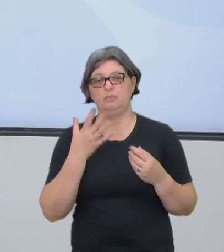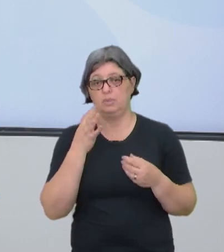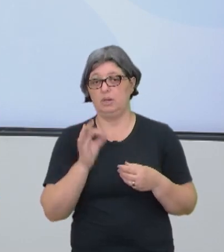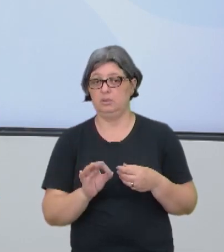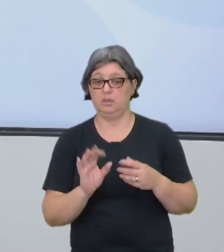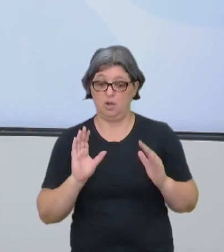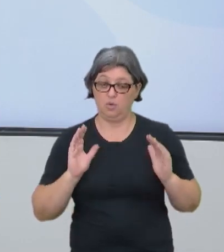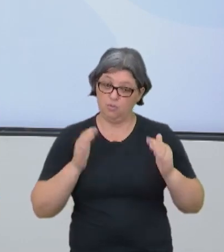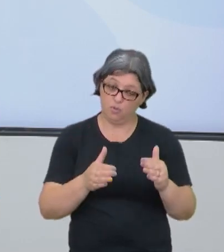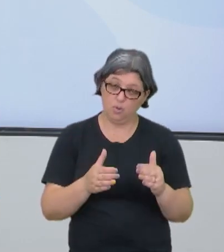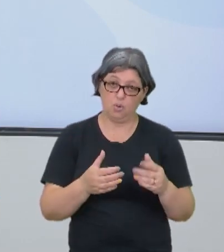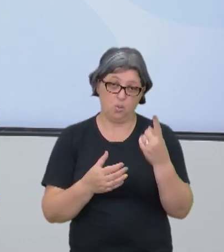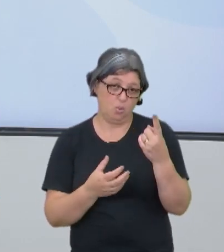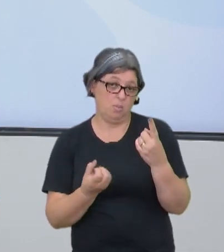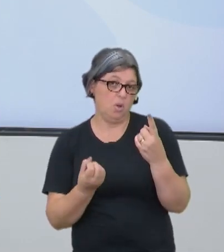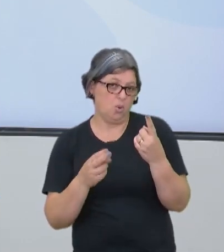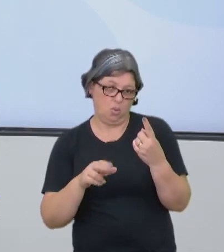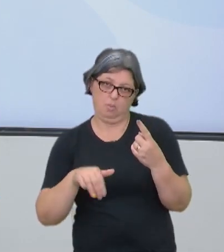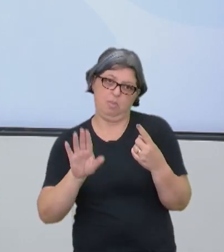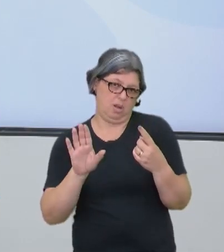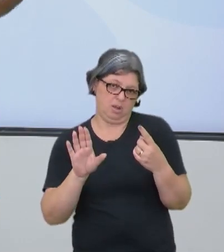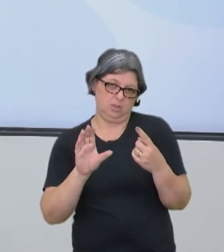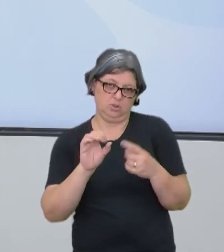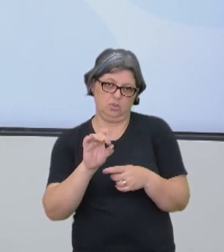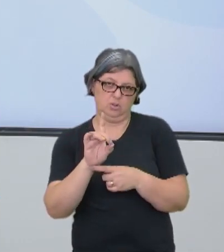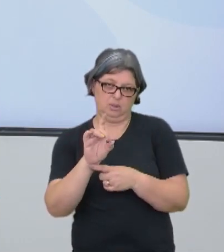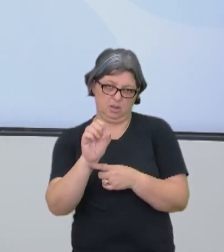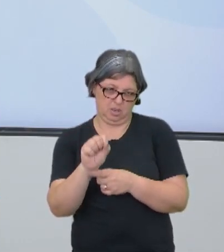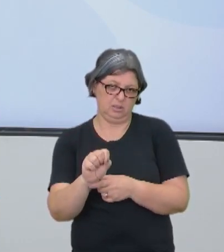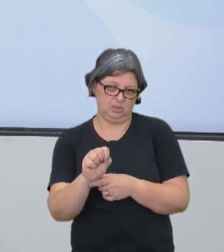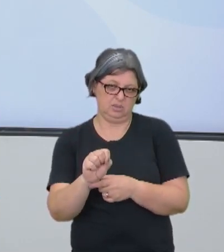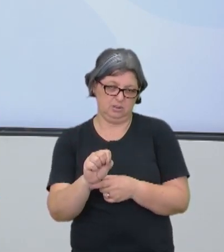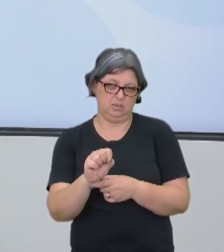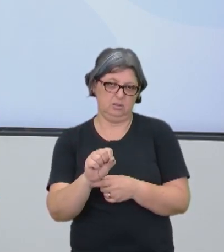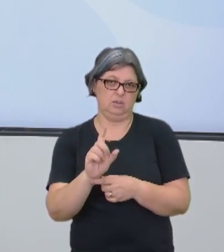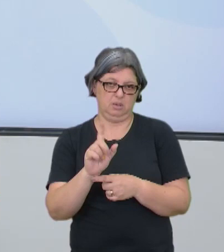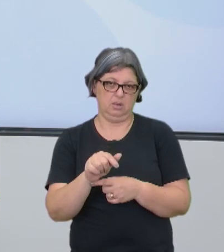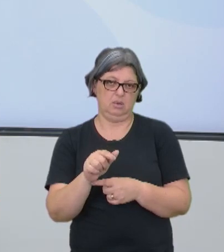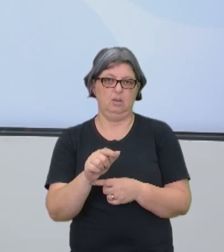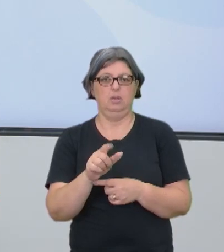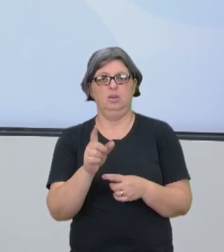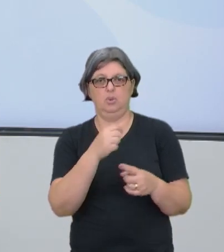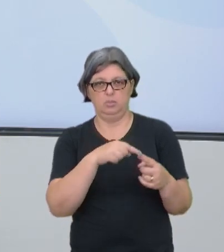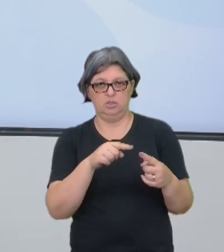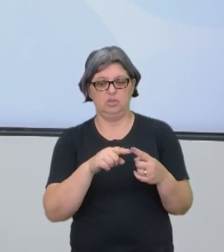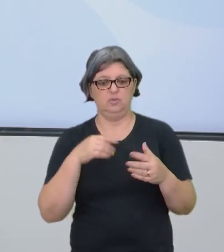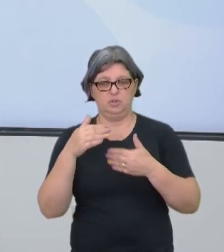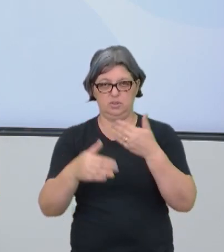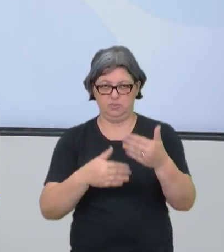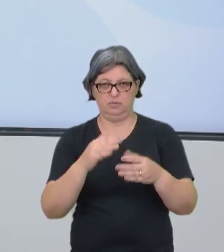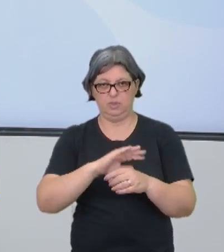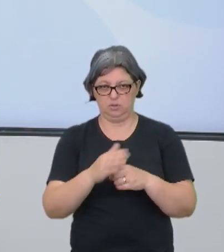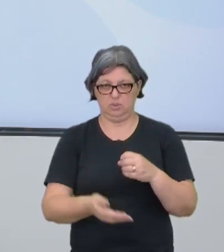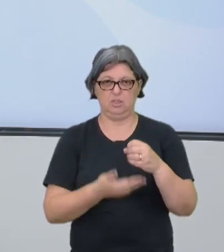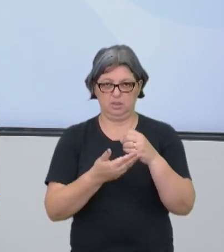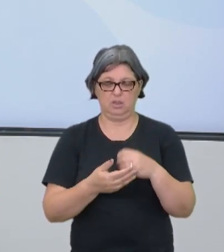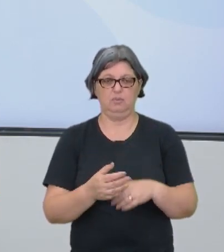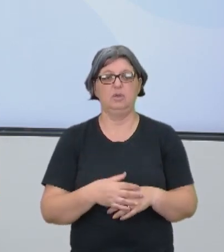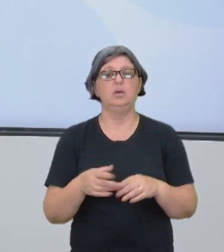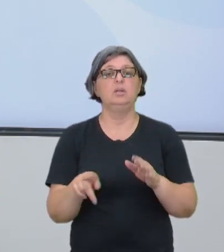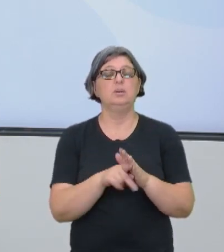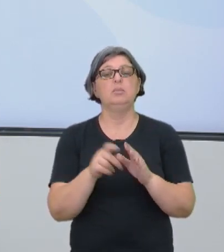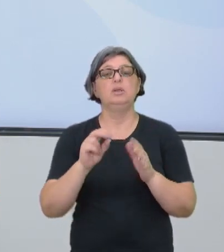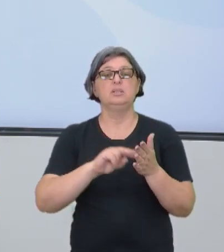focar em uma ou mais ODSs aí. Os ODS, né, que são os objetivos, né, de desenvolvimento. Falamos o que é ser